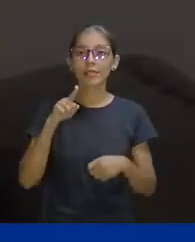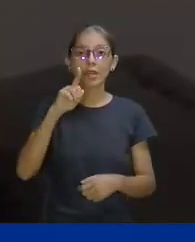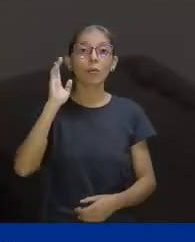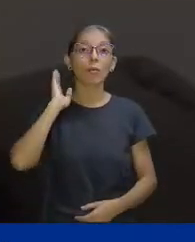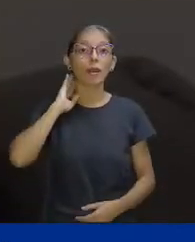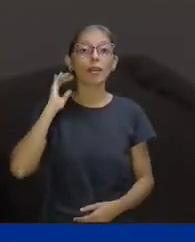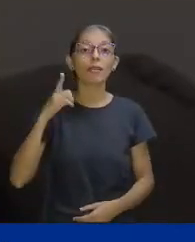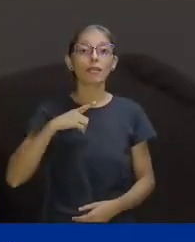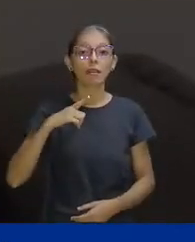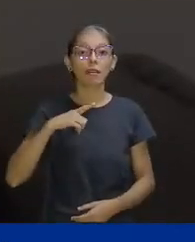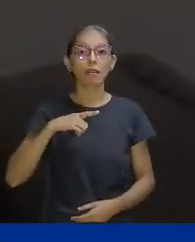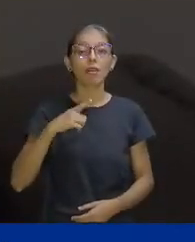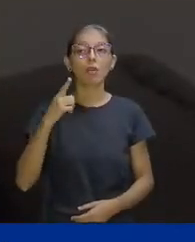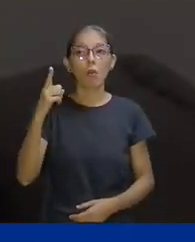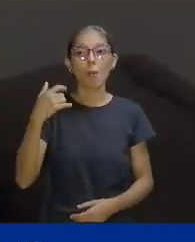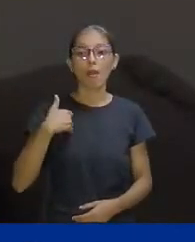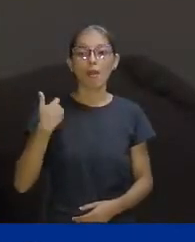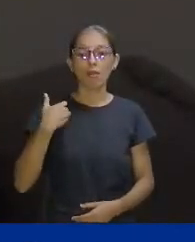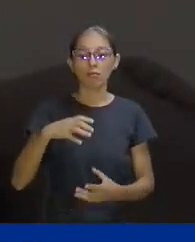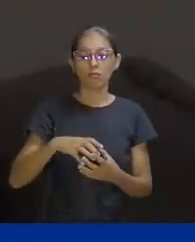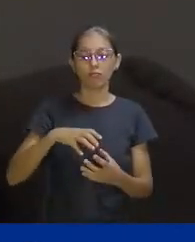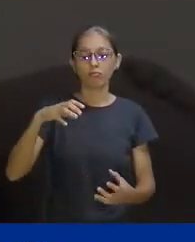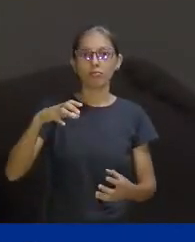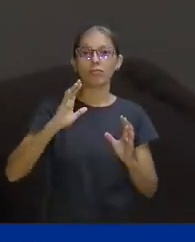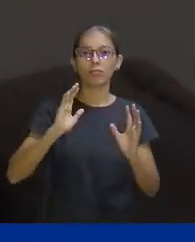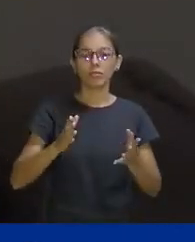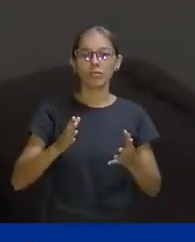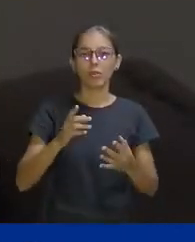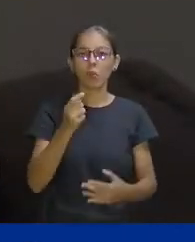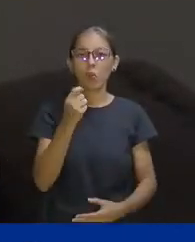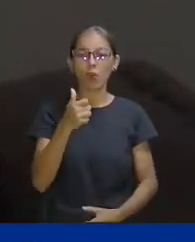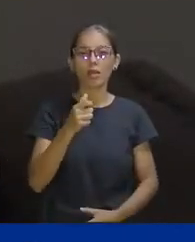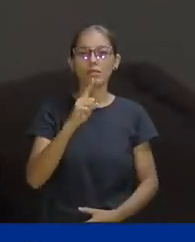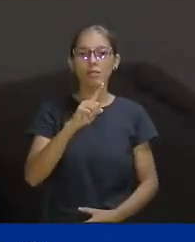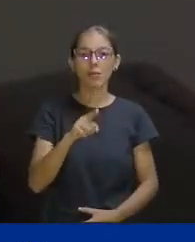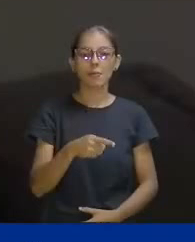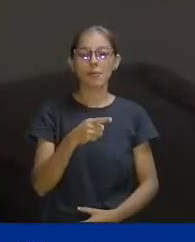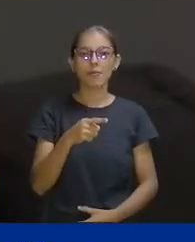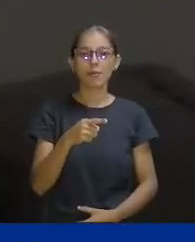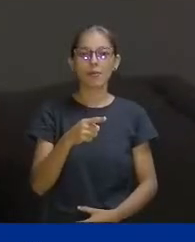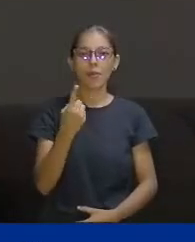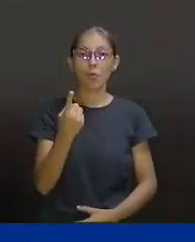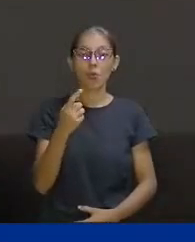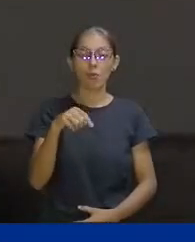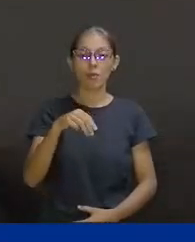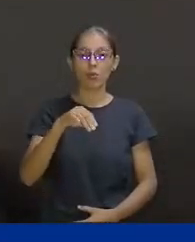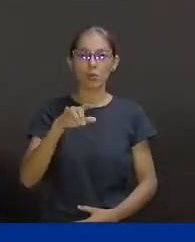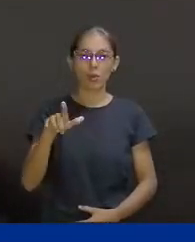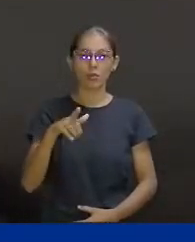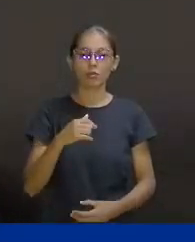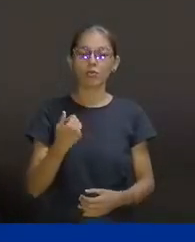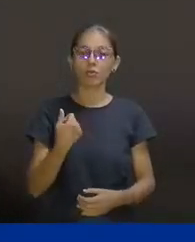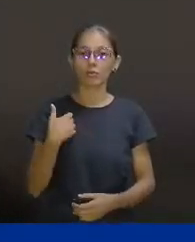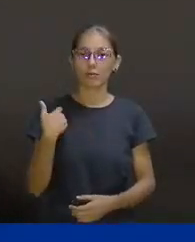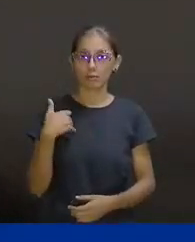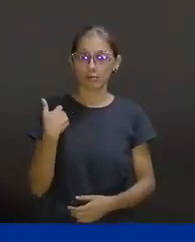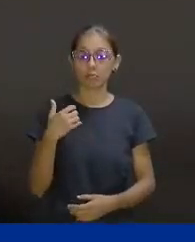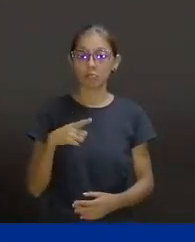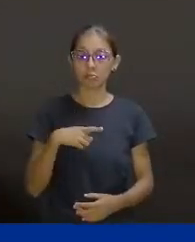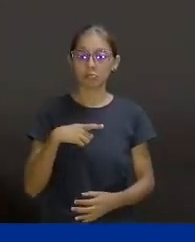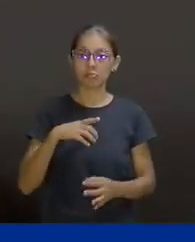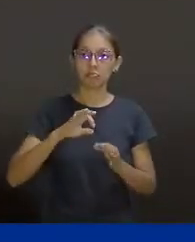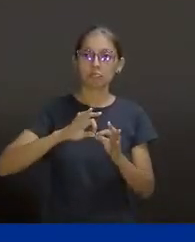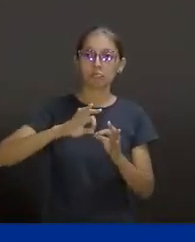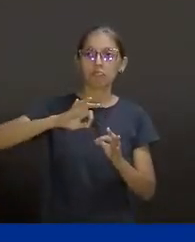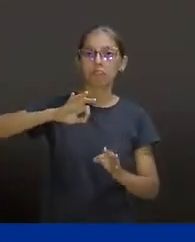os estudiosos. Então, é uma planta gigantesca de mais de 45 metros de altura. A espessura